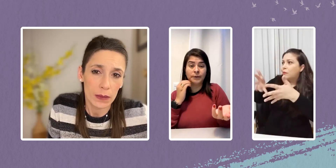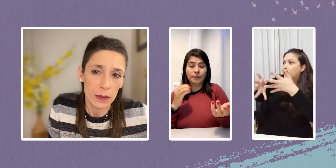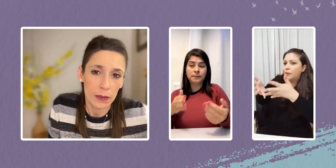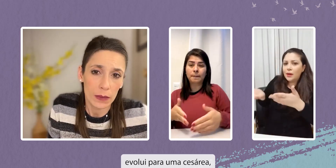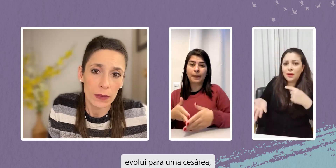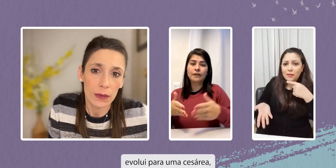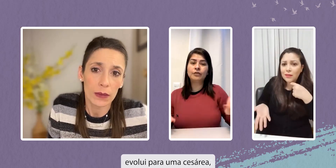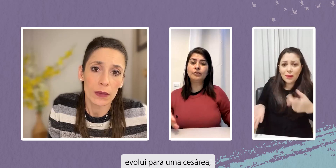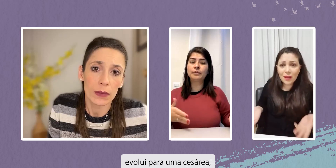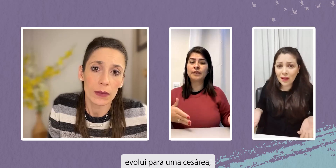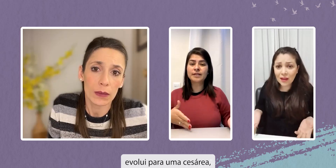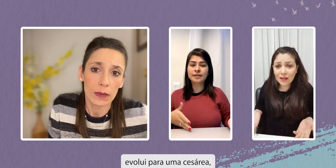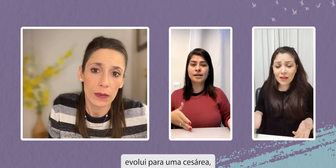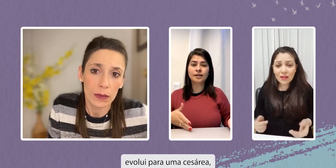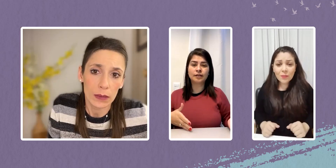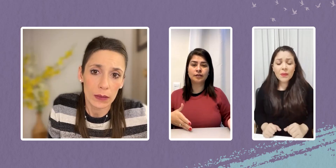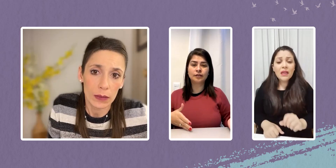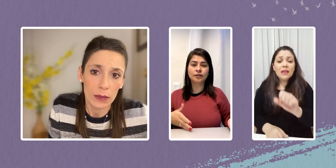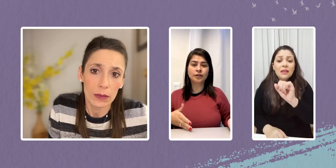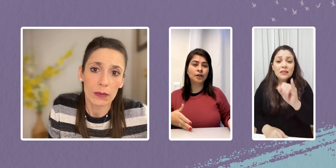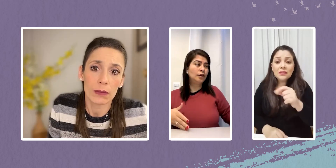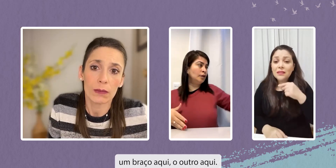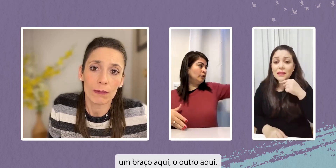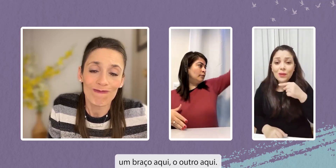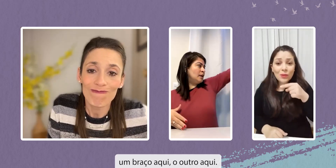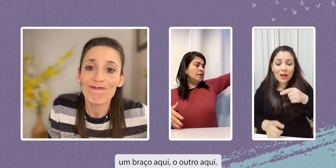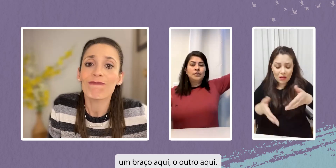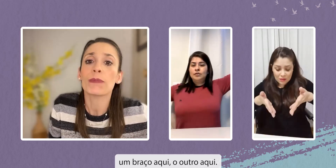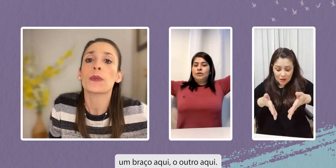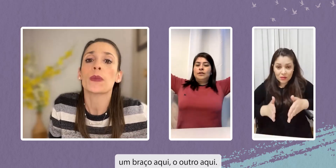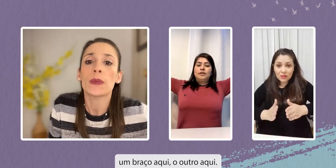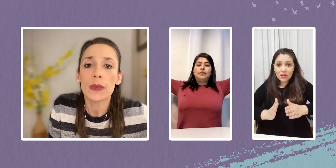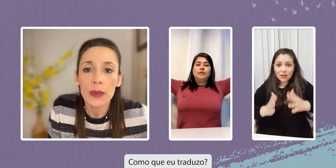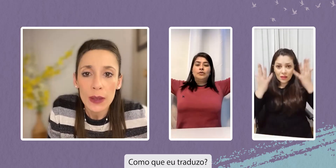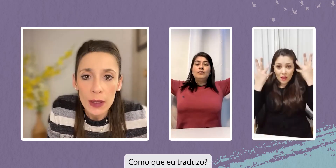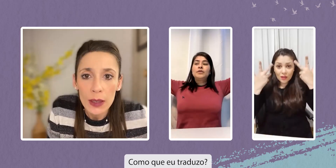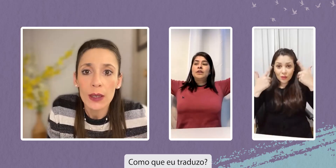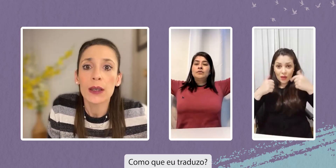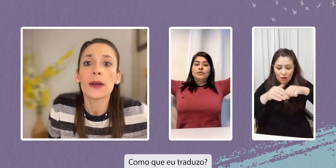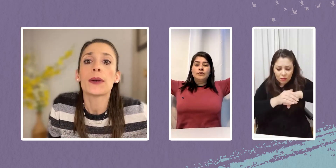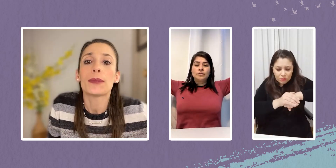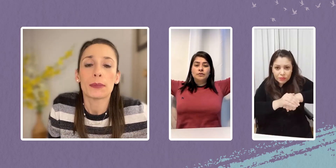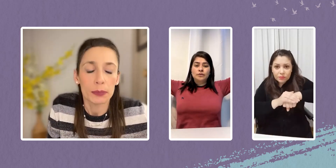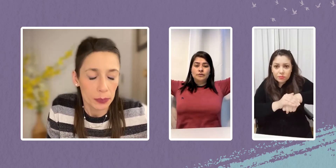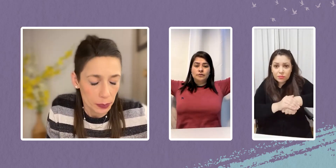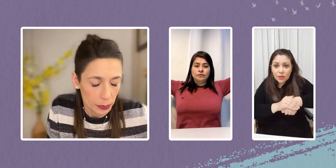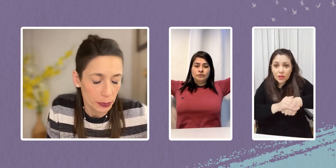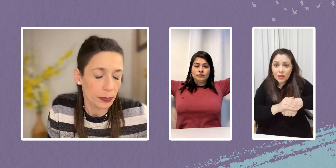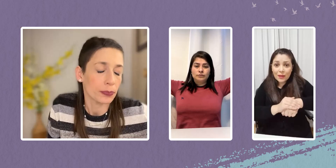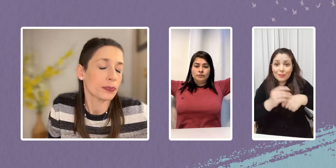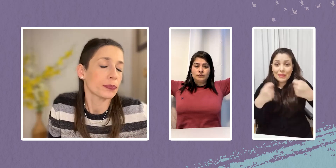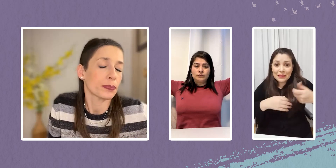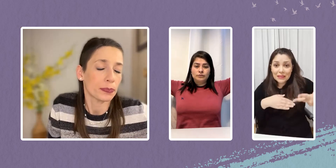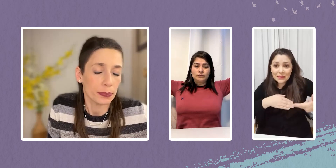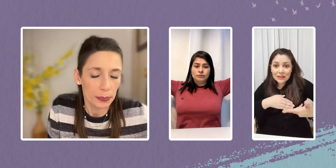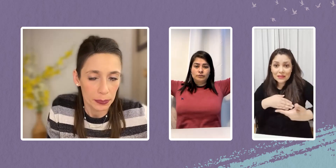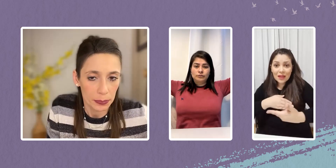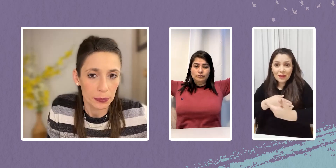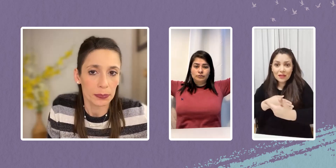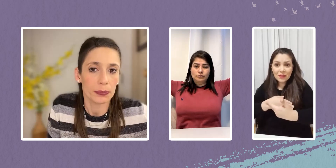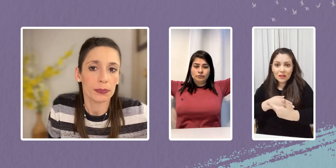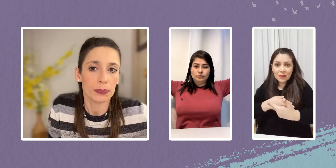aconteceu, evolui para uma cesárea. Um braço aqui e o outro aqui. Como que eu traduzo?